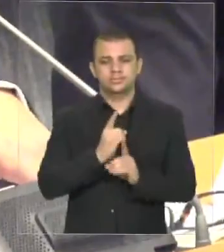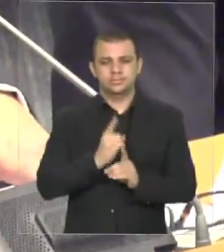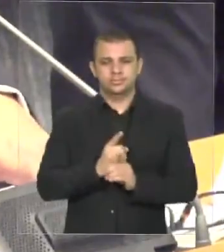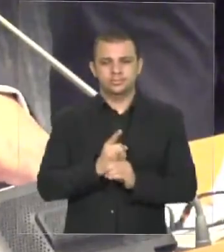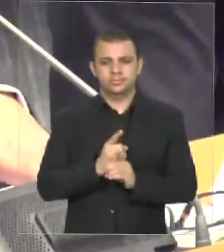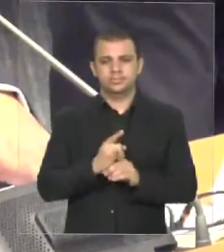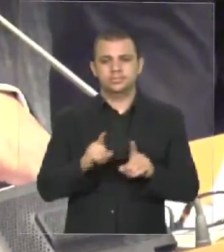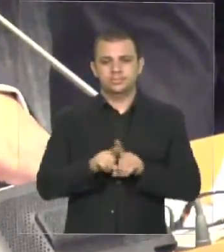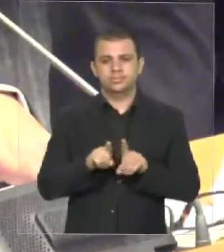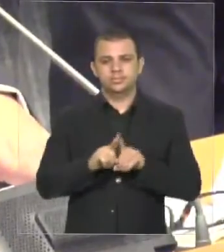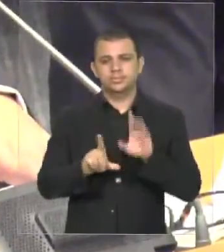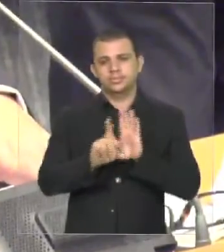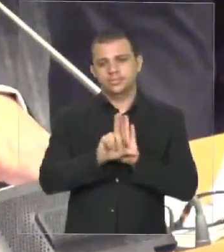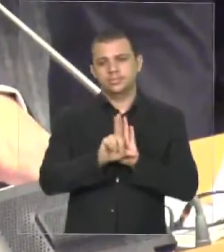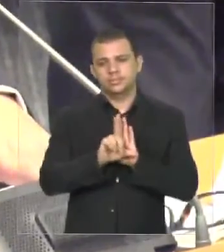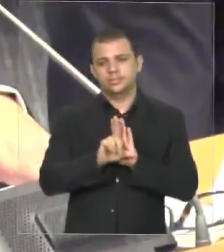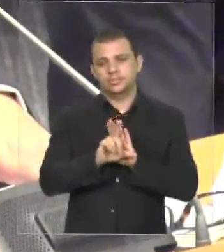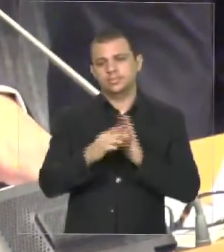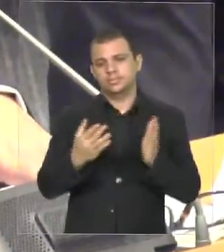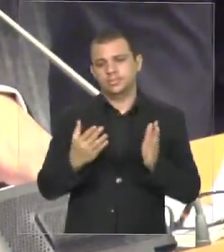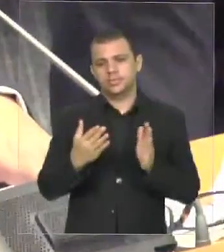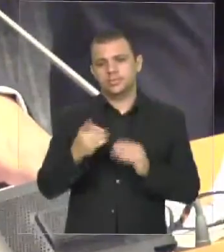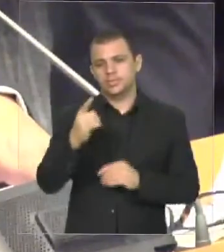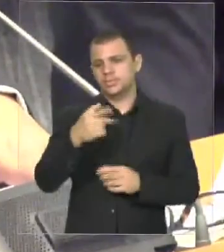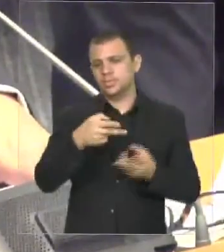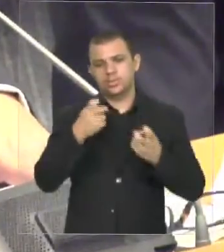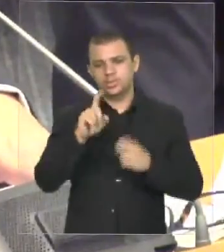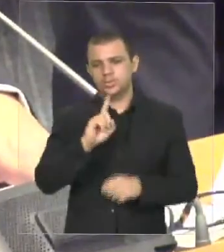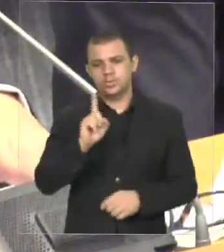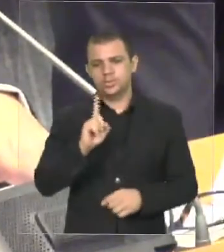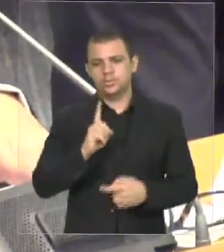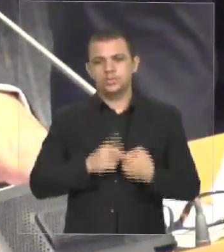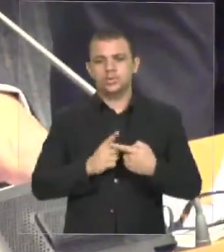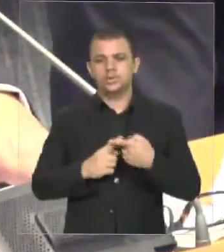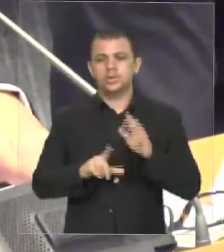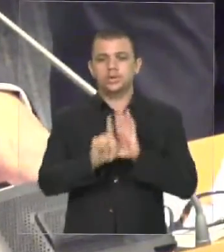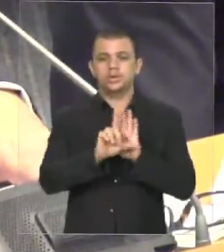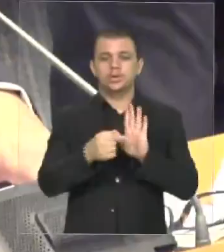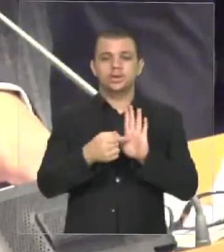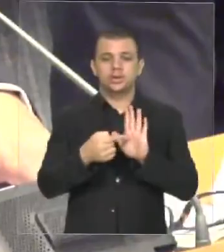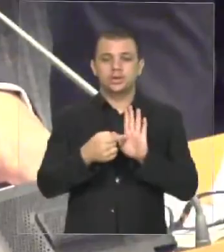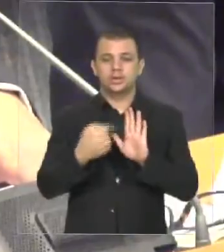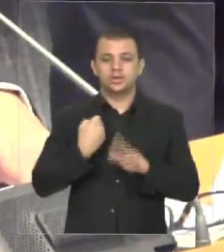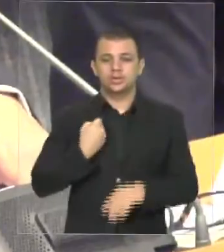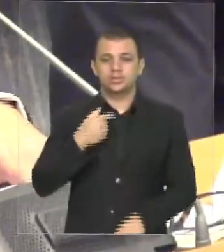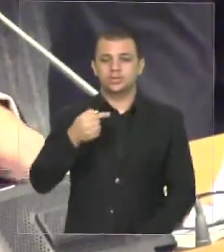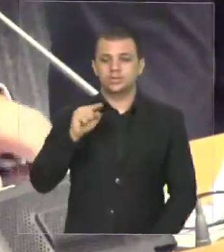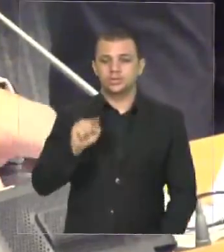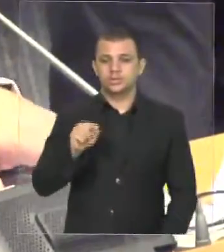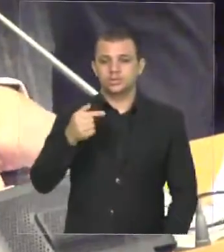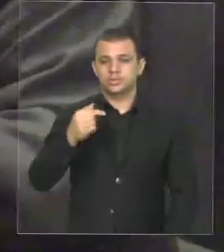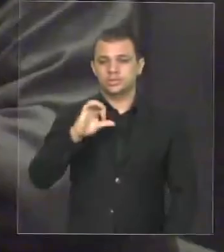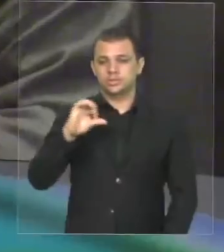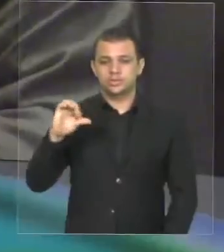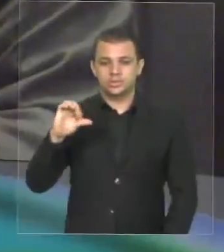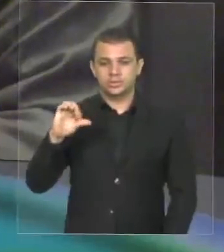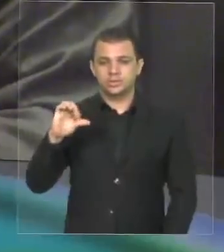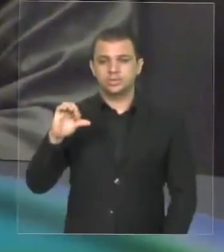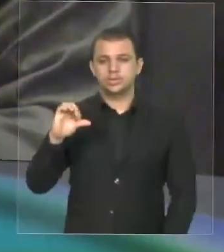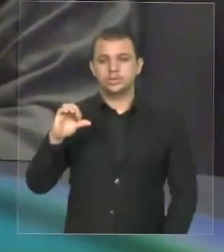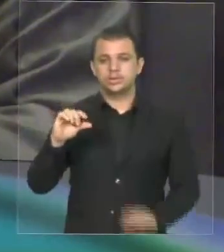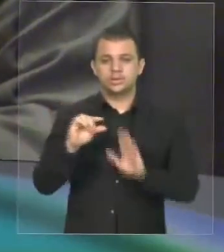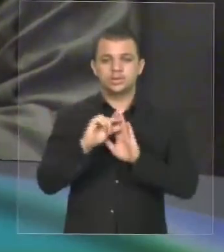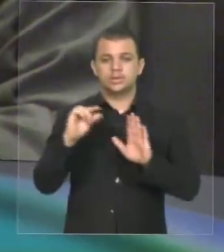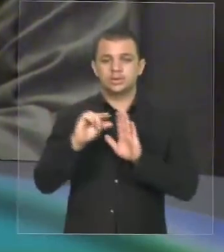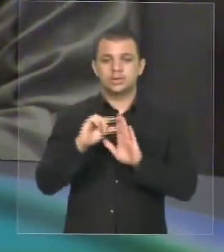na lei, e essa Vossa Excelência não percebeu, na lei 7.799 na